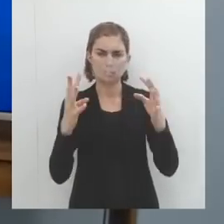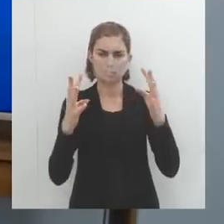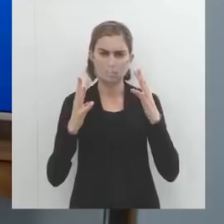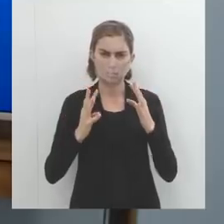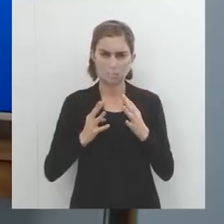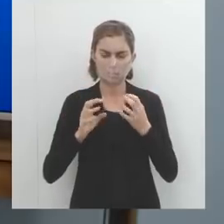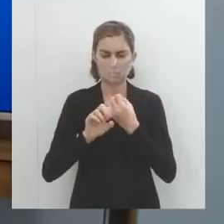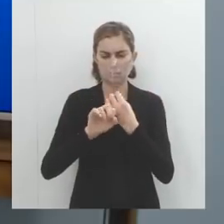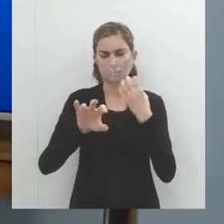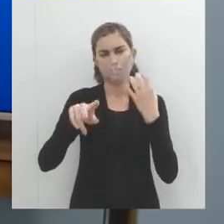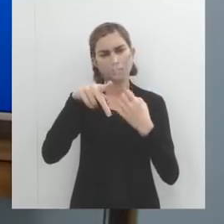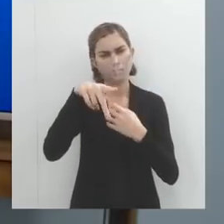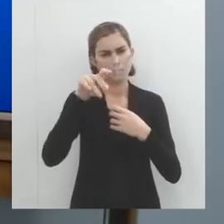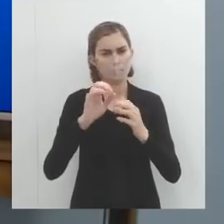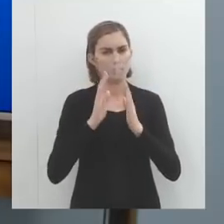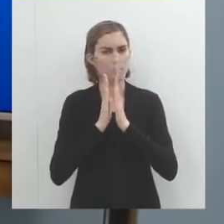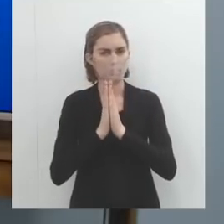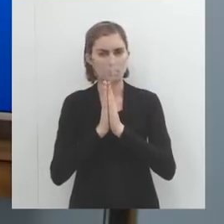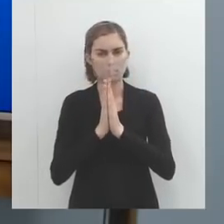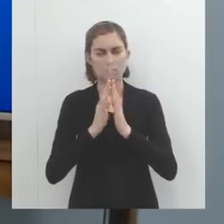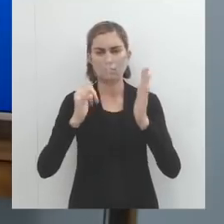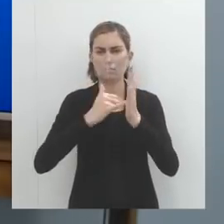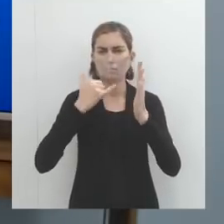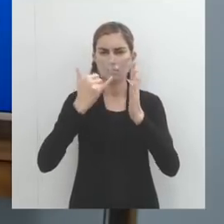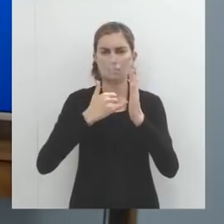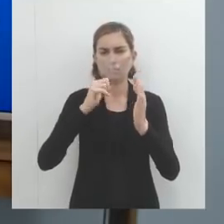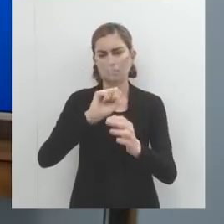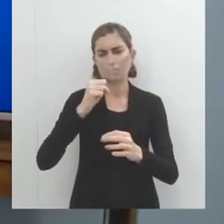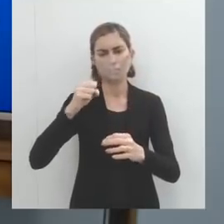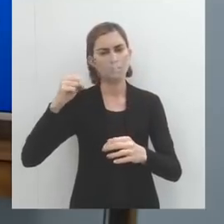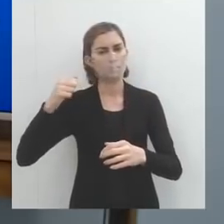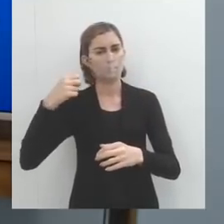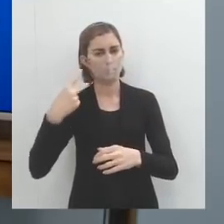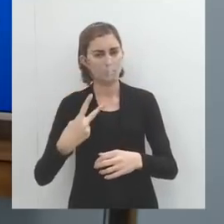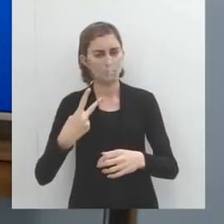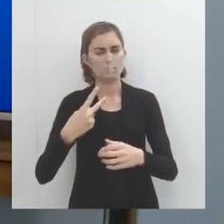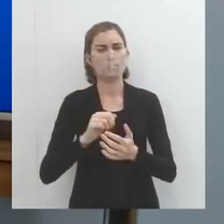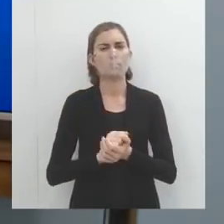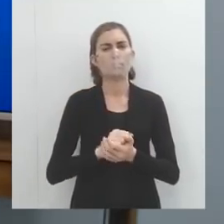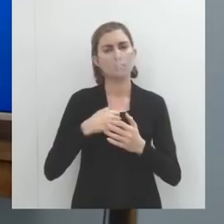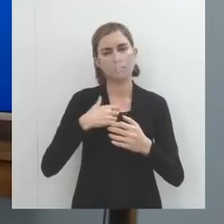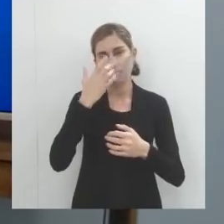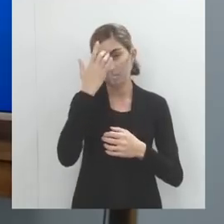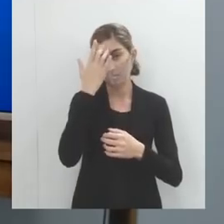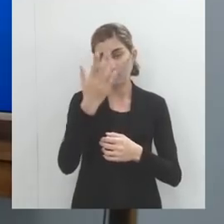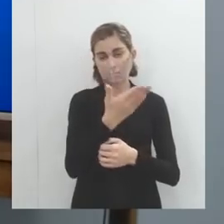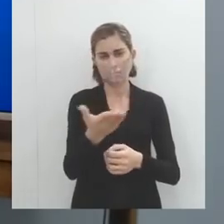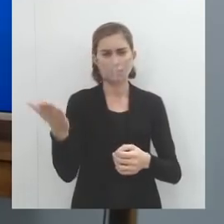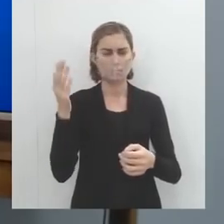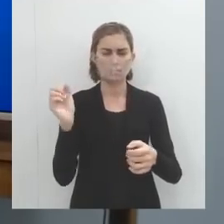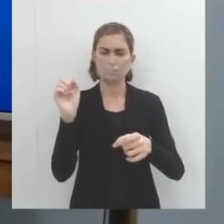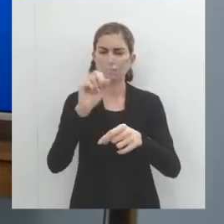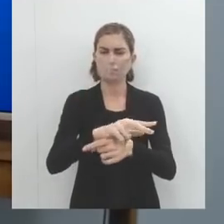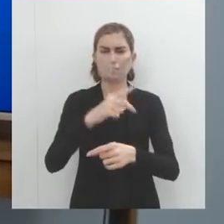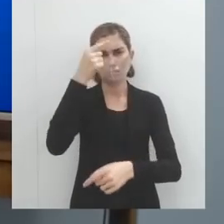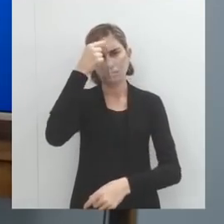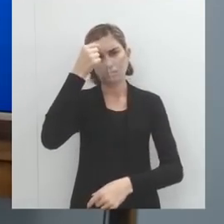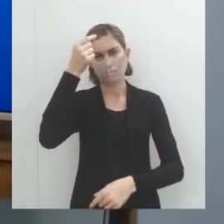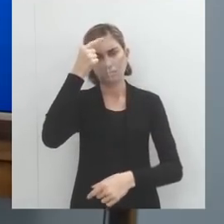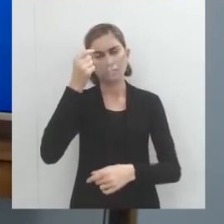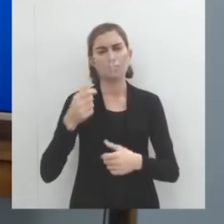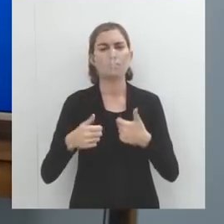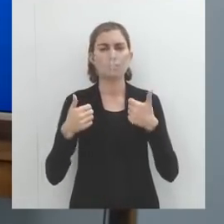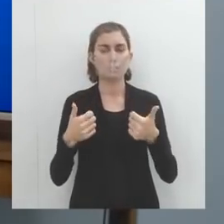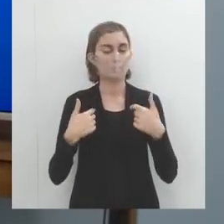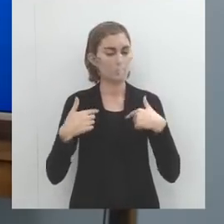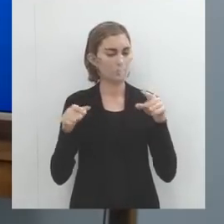aí no EducaPE, por favor, se inscrevam no seriado 2, porque é a forma mais fácil de vocês entrarem em uma universidade, tá?